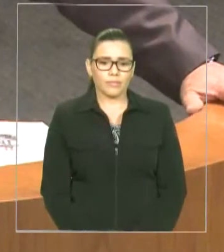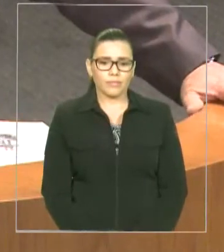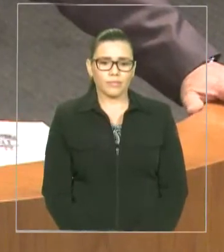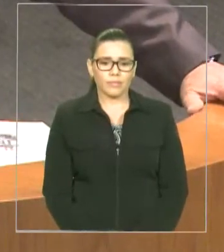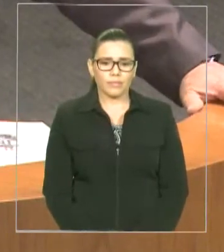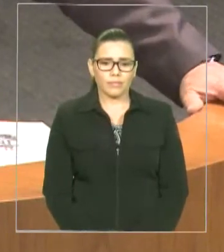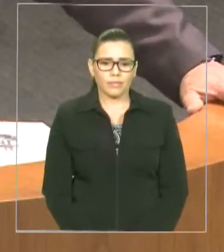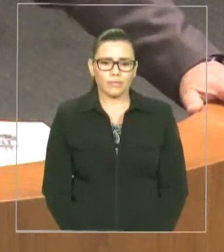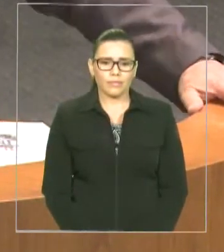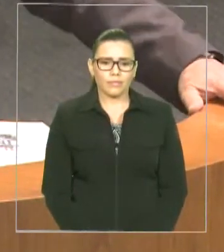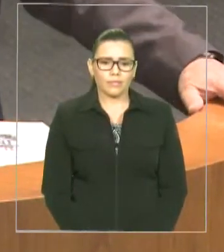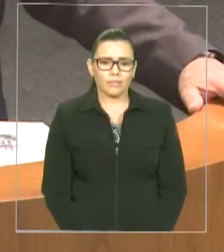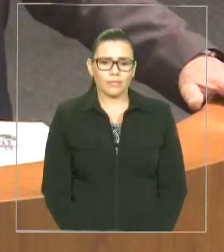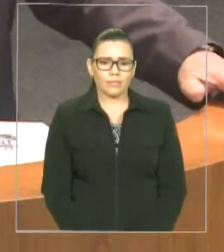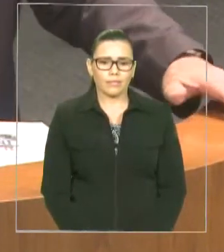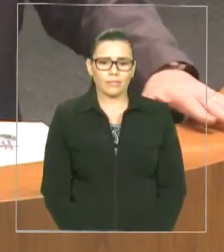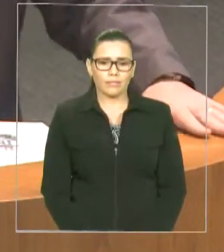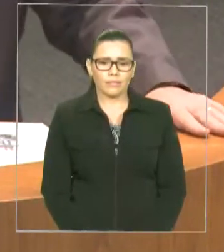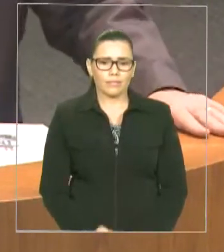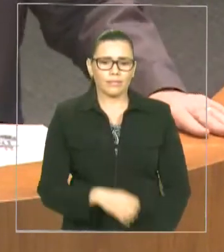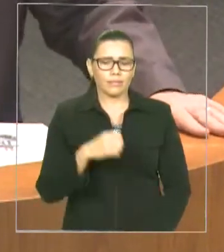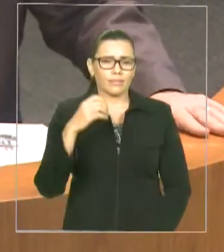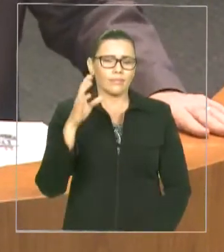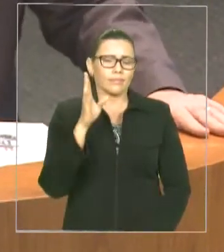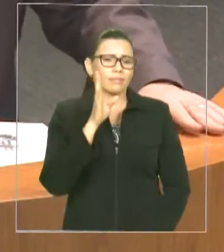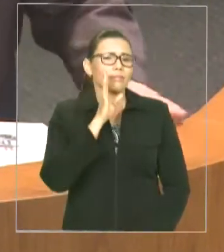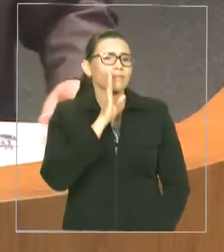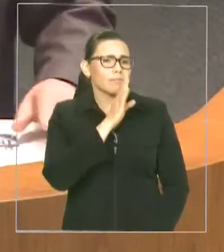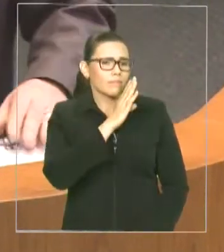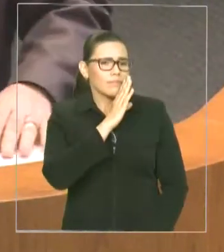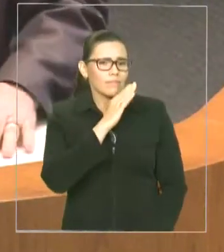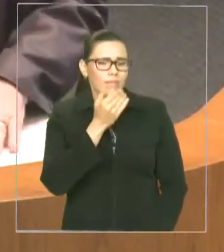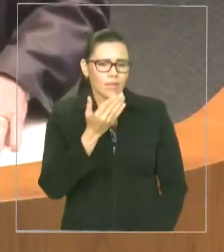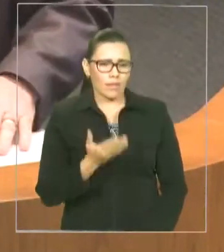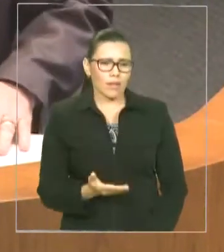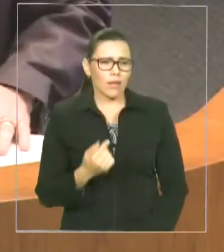quero encontrar Vossa Excelência ali comprando